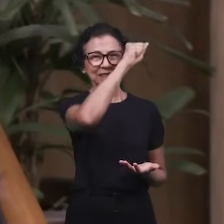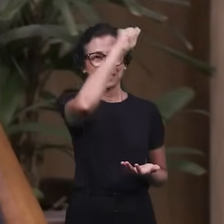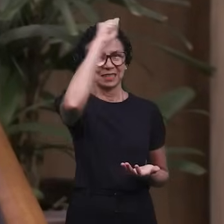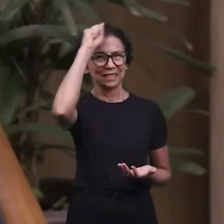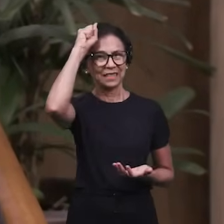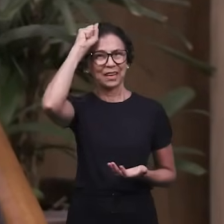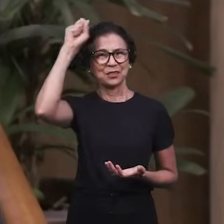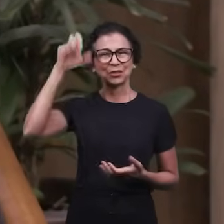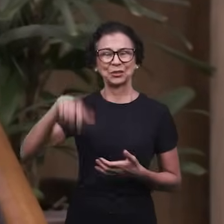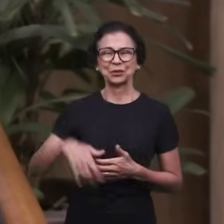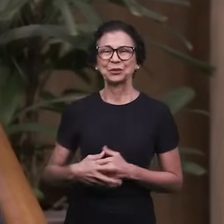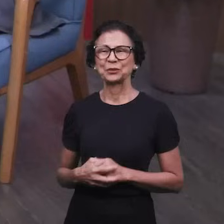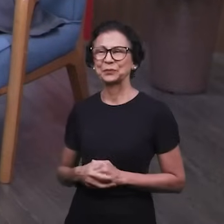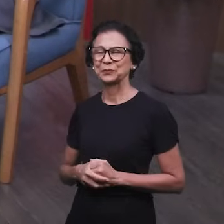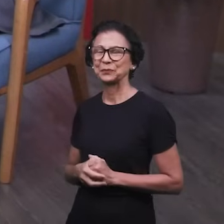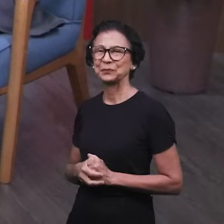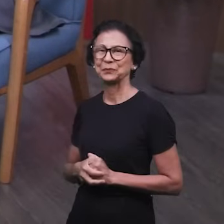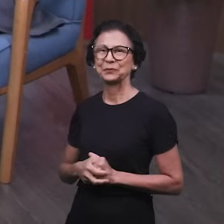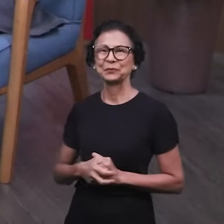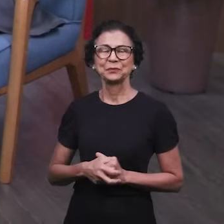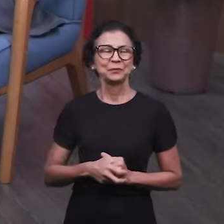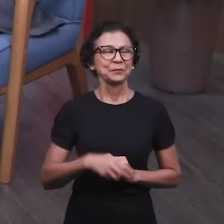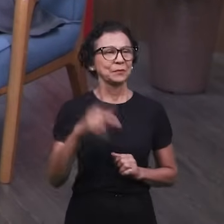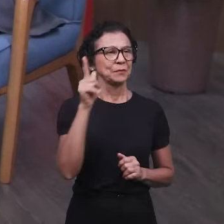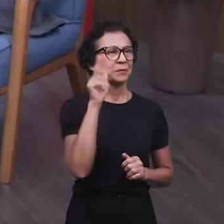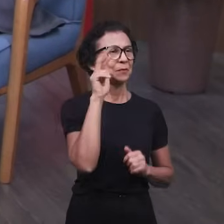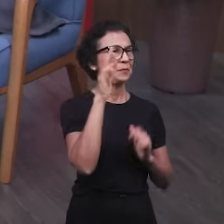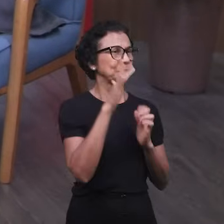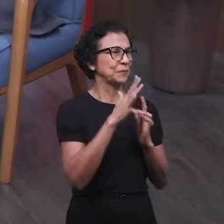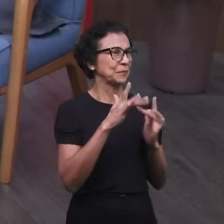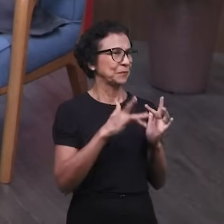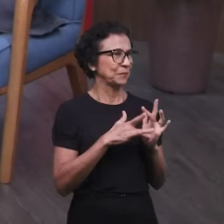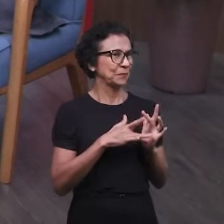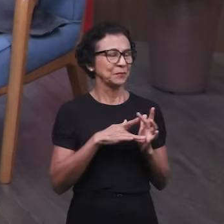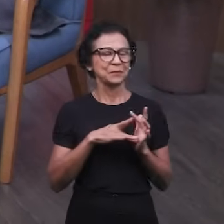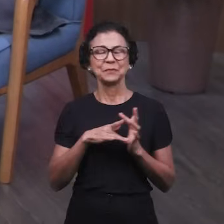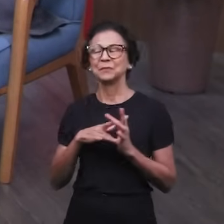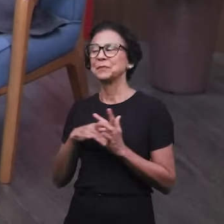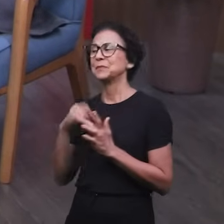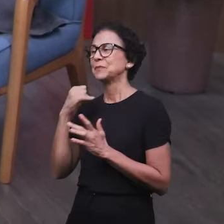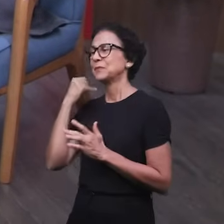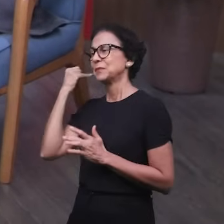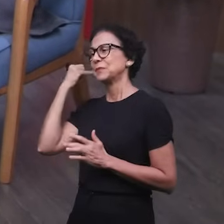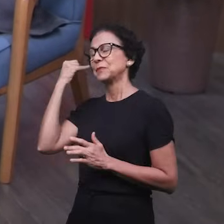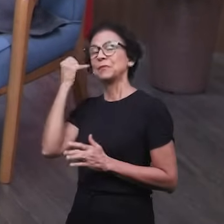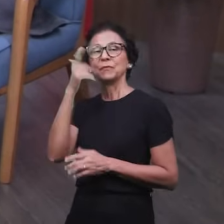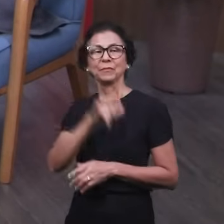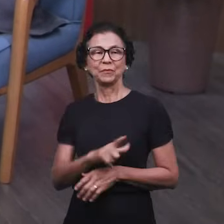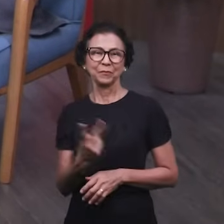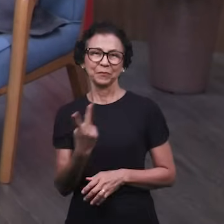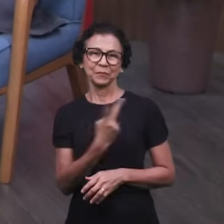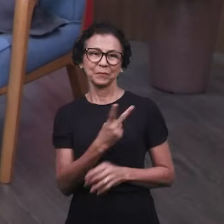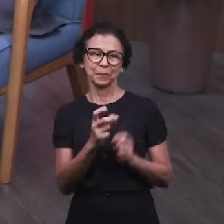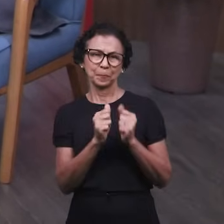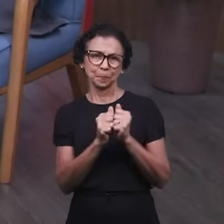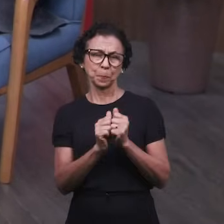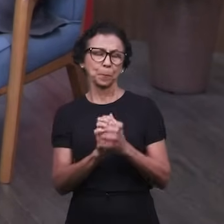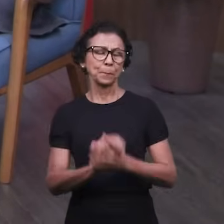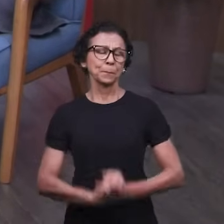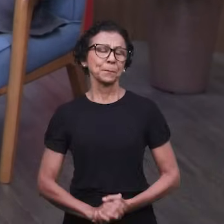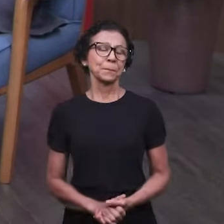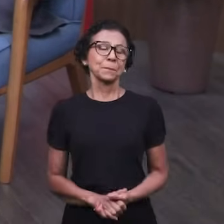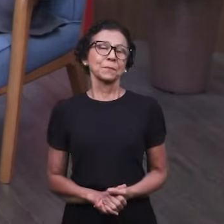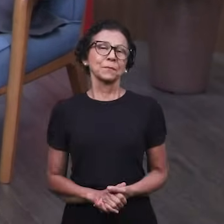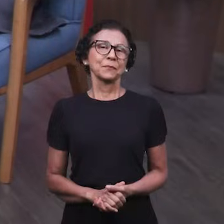sobre o tema do programa de hoje. Pai do Senhor, seja Pai do bem-vindo. Senhor, Josias. Amém, estamos mais uma vez juntos aqui. Mas